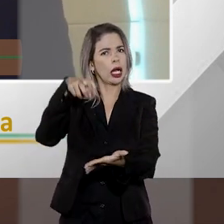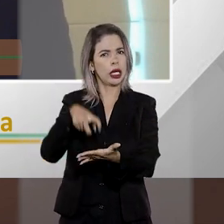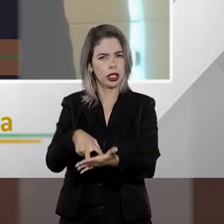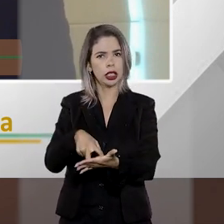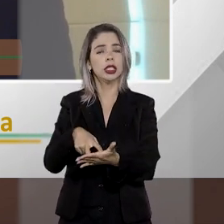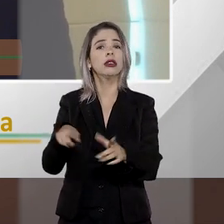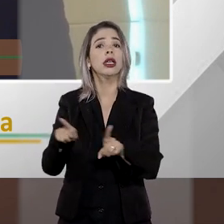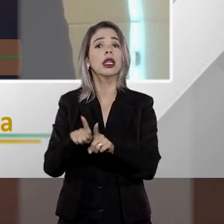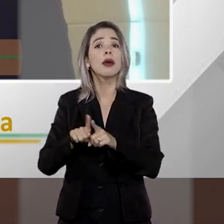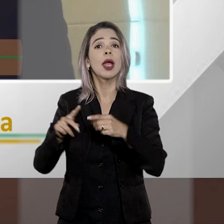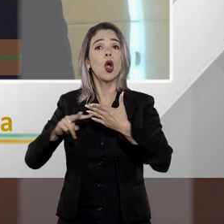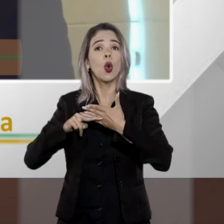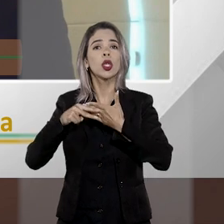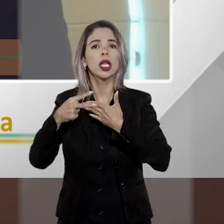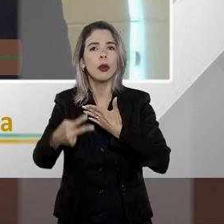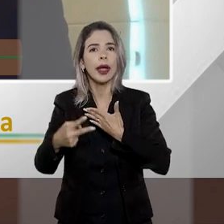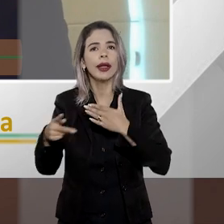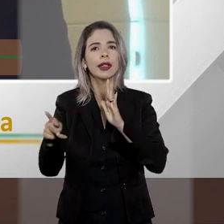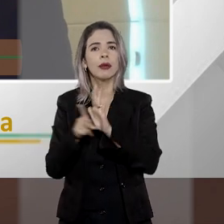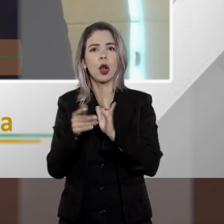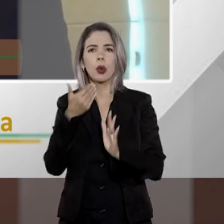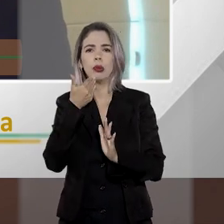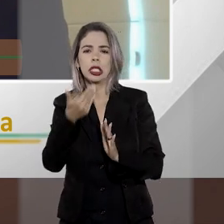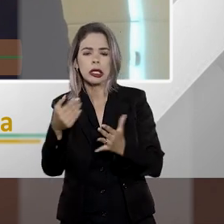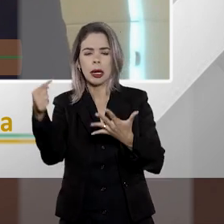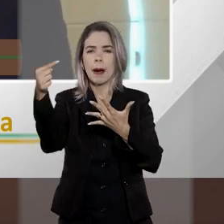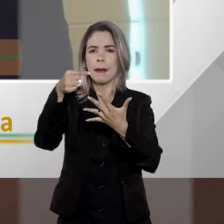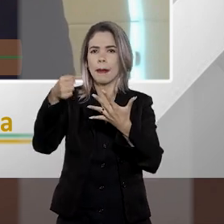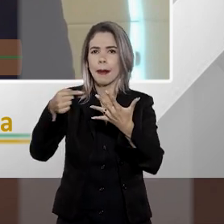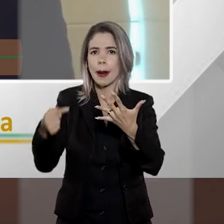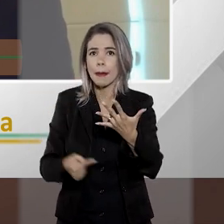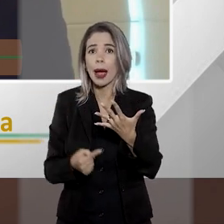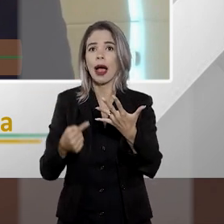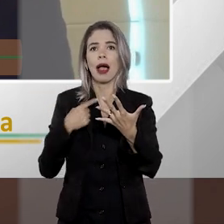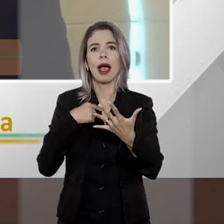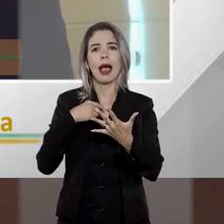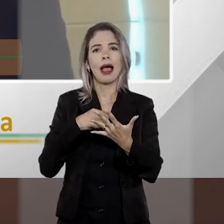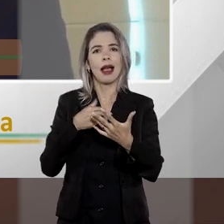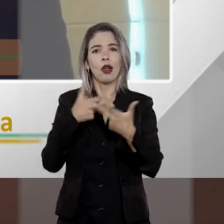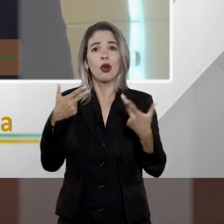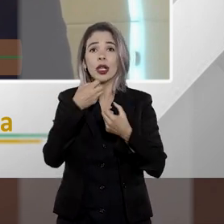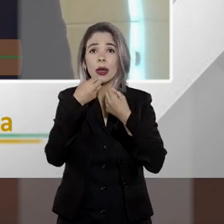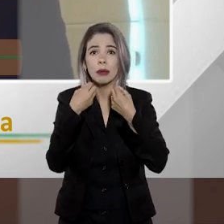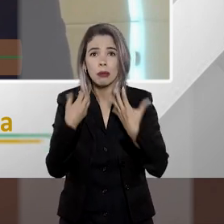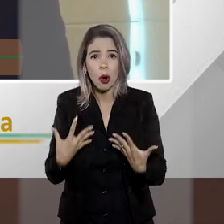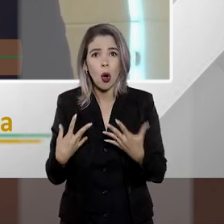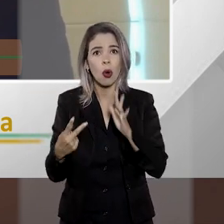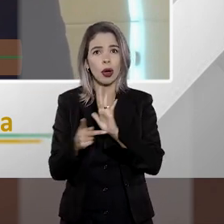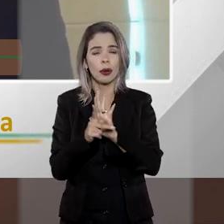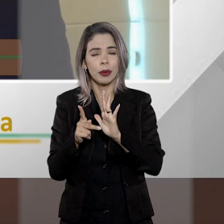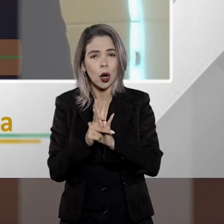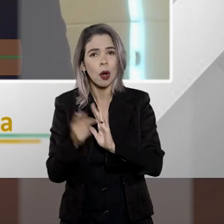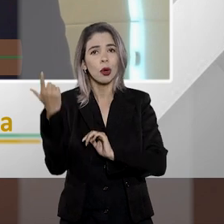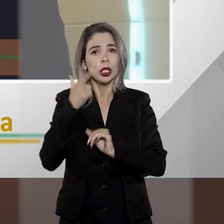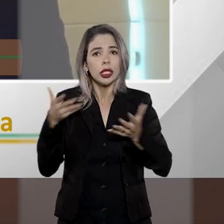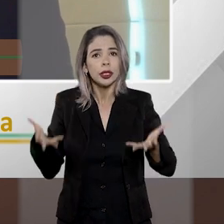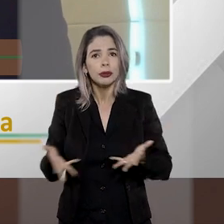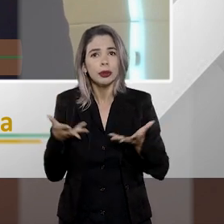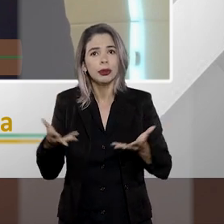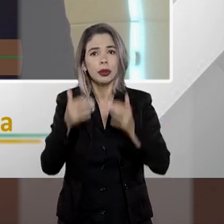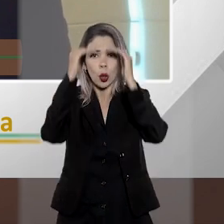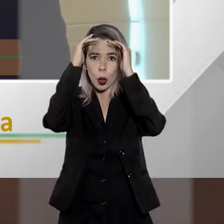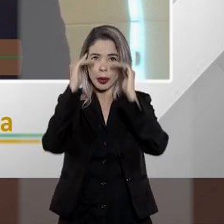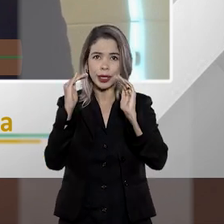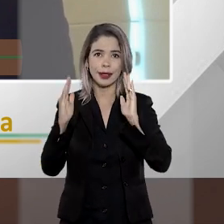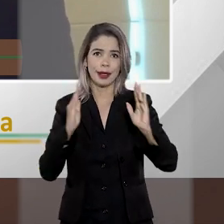na consecução barra pedidos relacionados a benefícios penais, é importante que a defesa